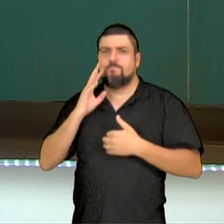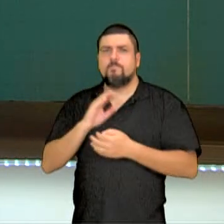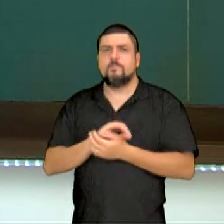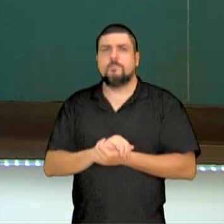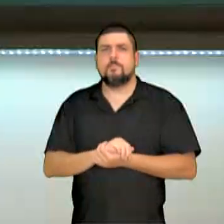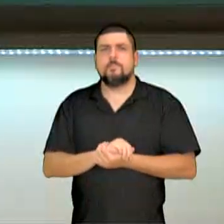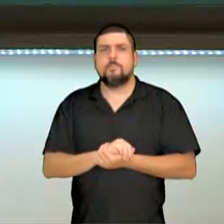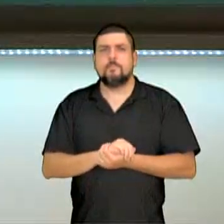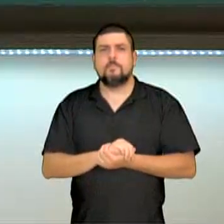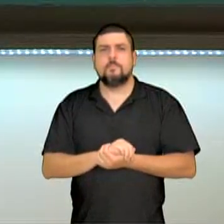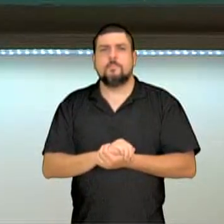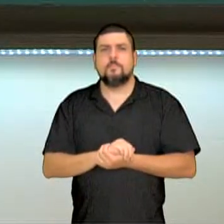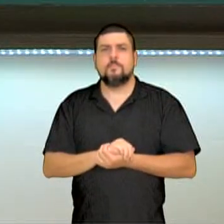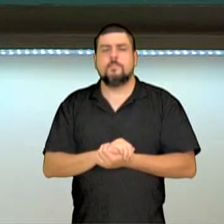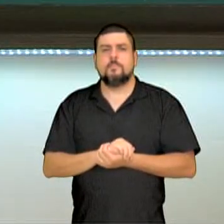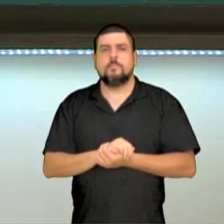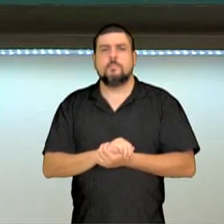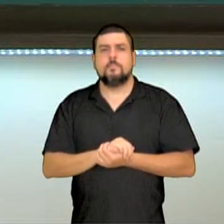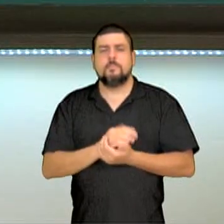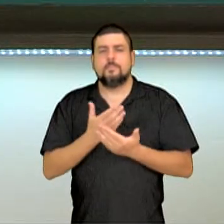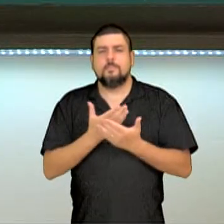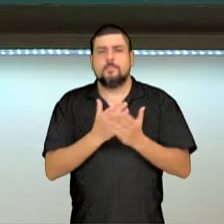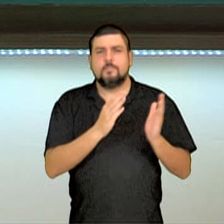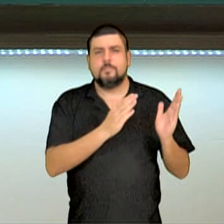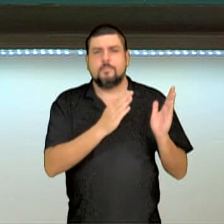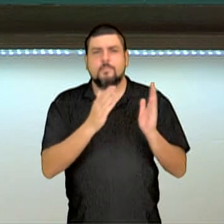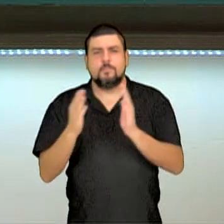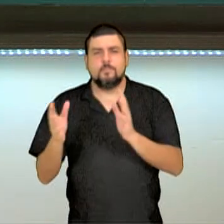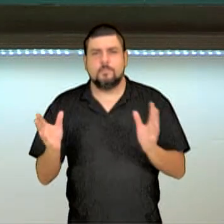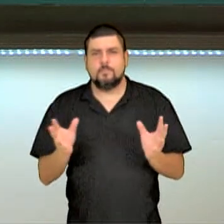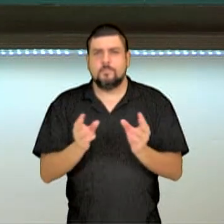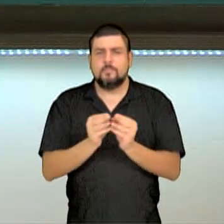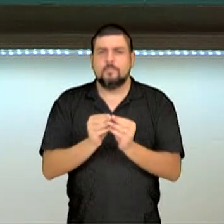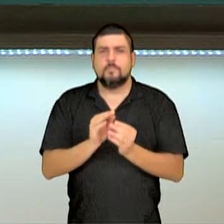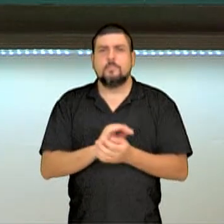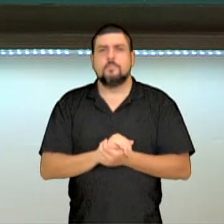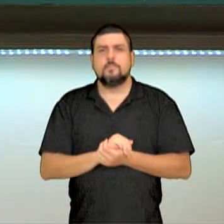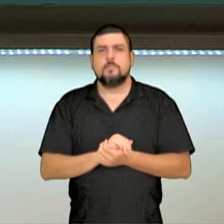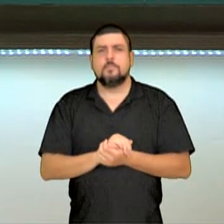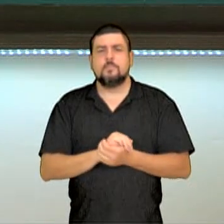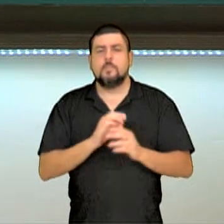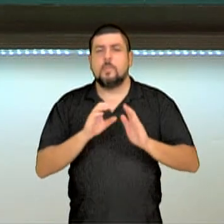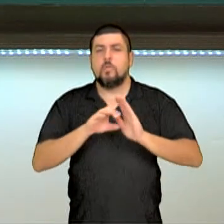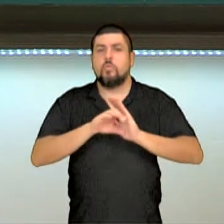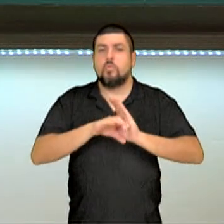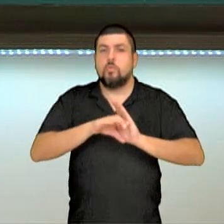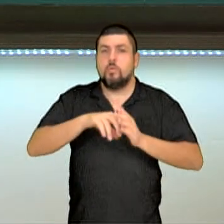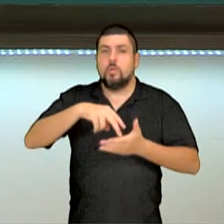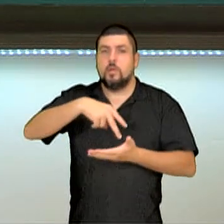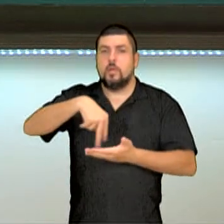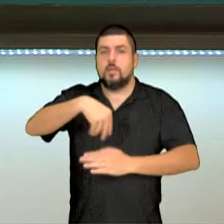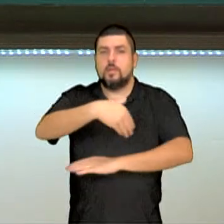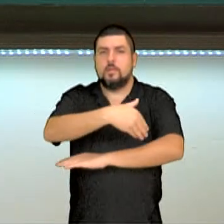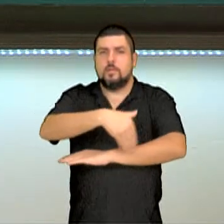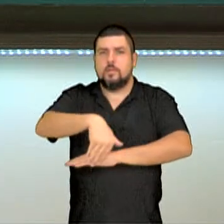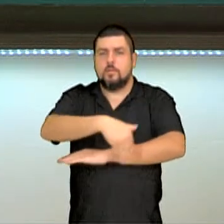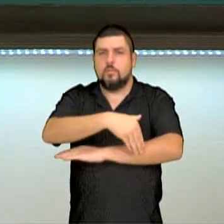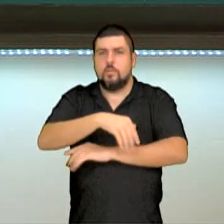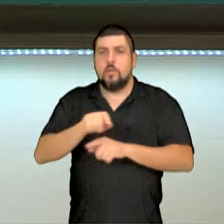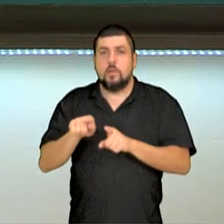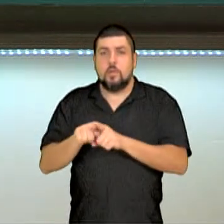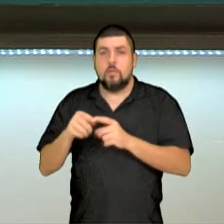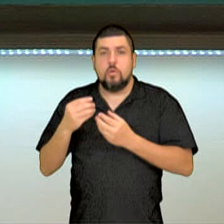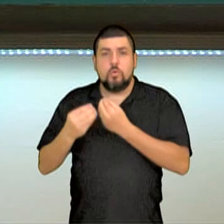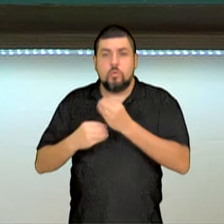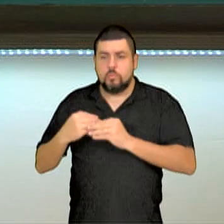país, tá? Retomando então, o que a gente viu na aula de hoje? A gente viu a definição das danças de rua, a sua evolução, a